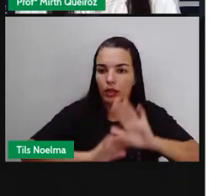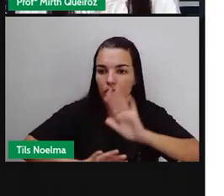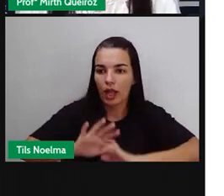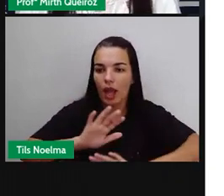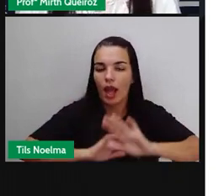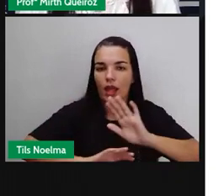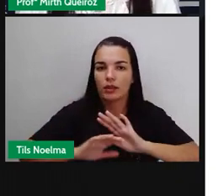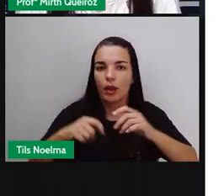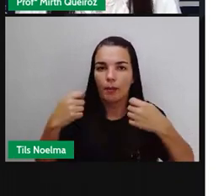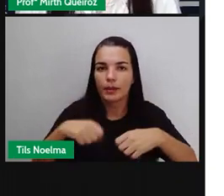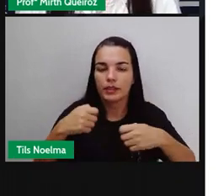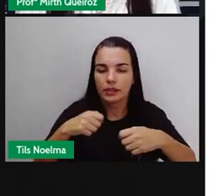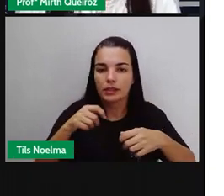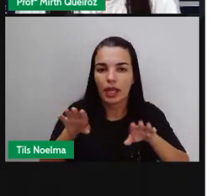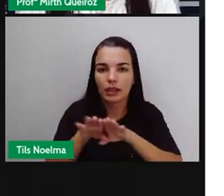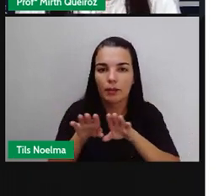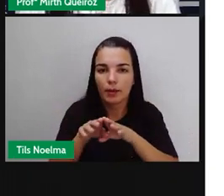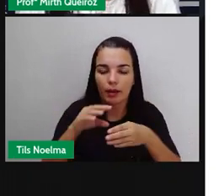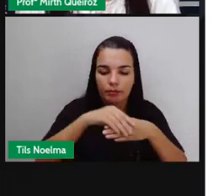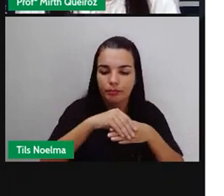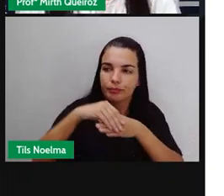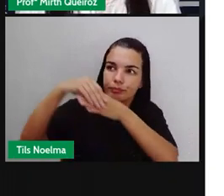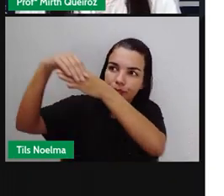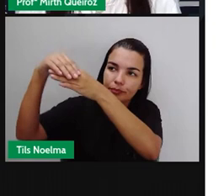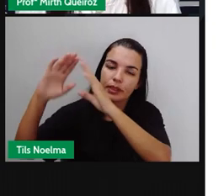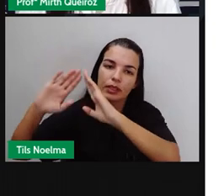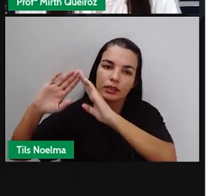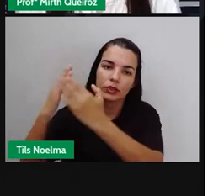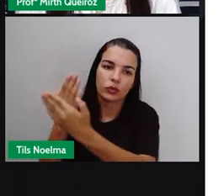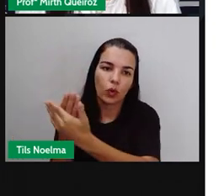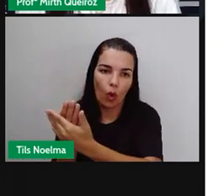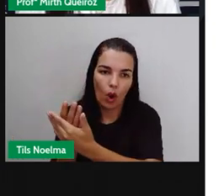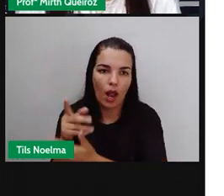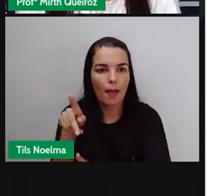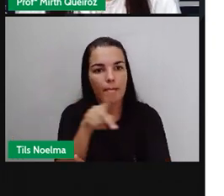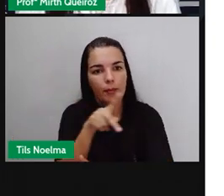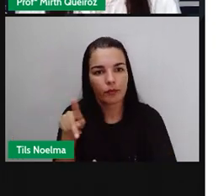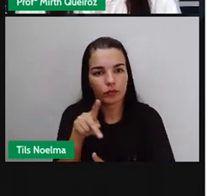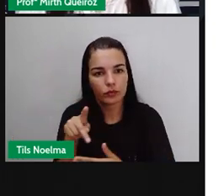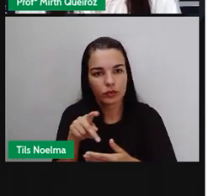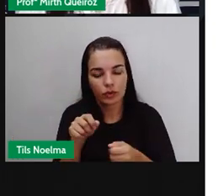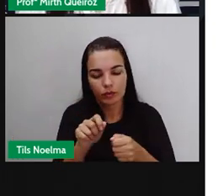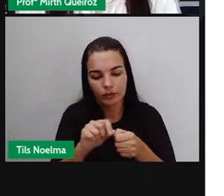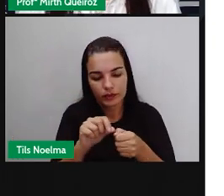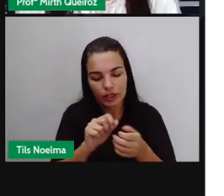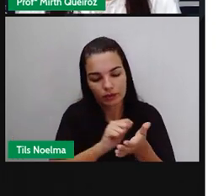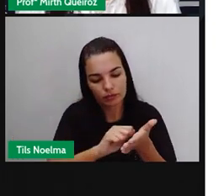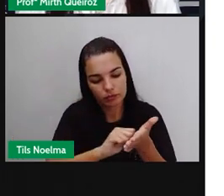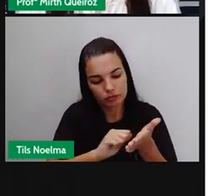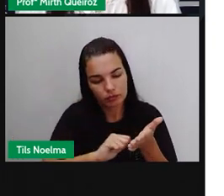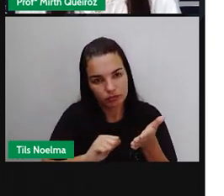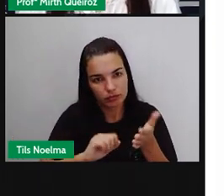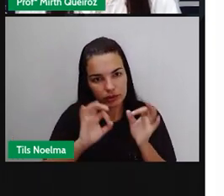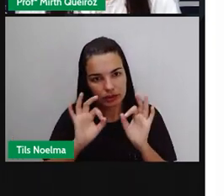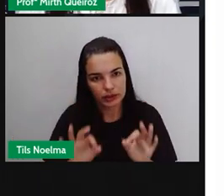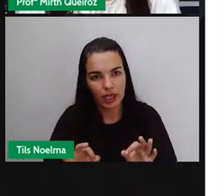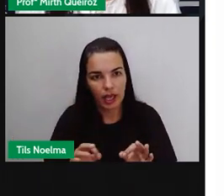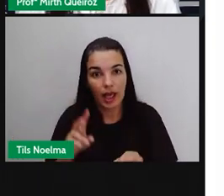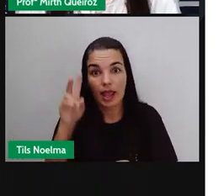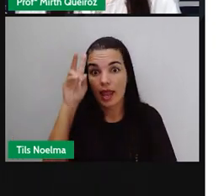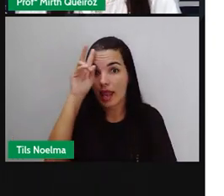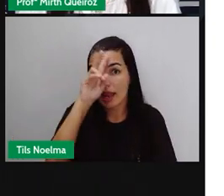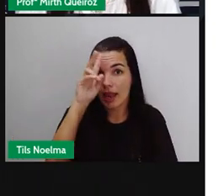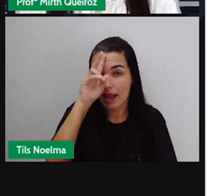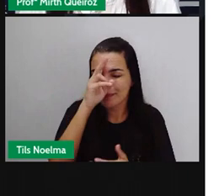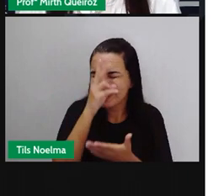Cuidem desse material, que ele deverá ser entregue às escolas de vocês. Lembrem-se sempre do que a